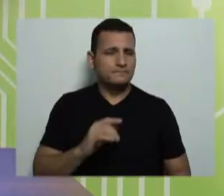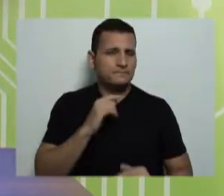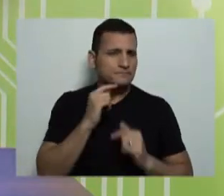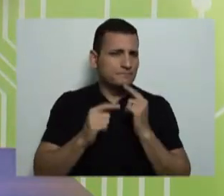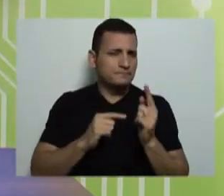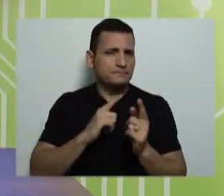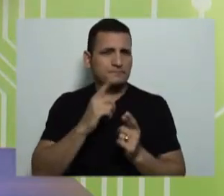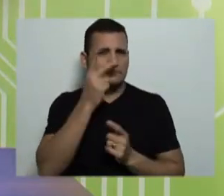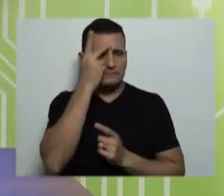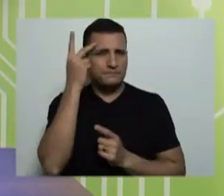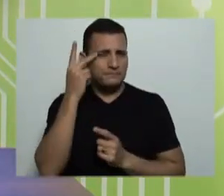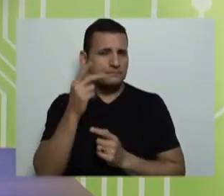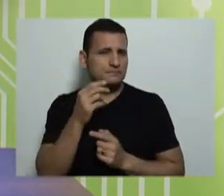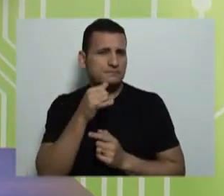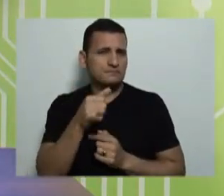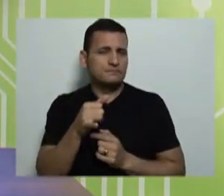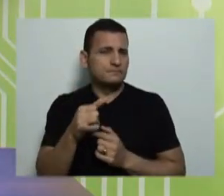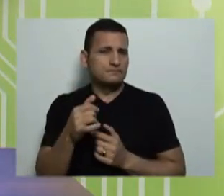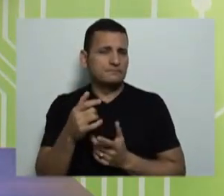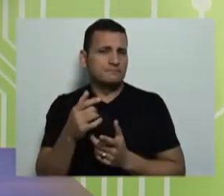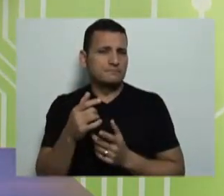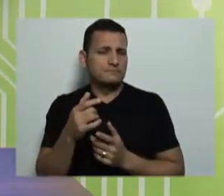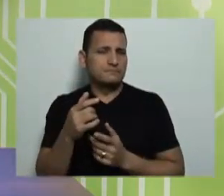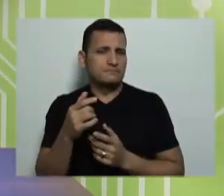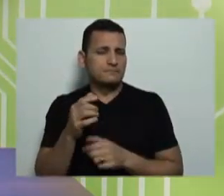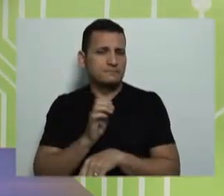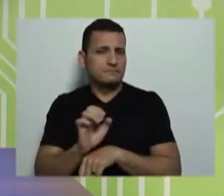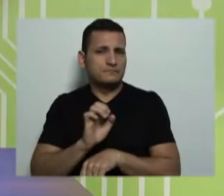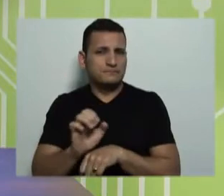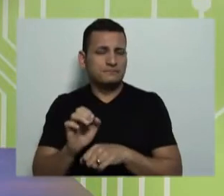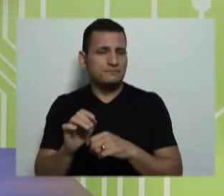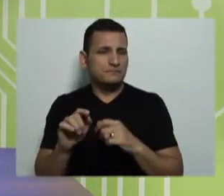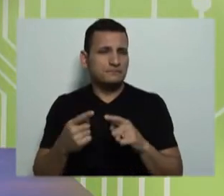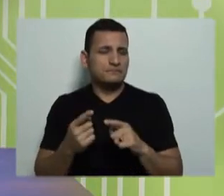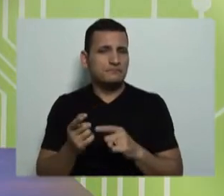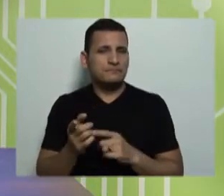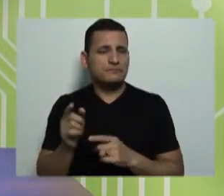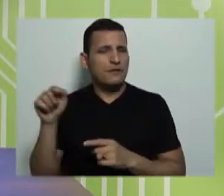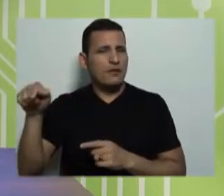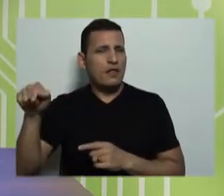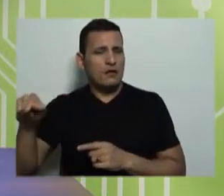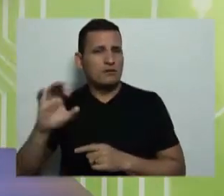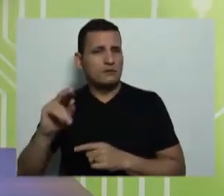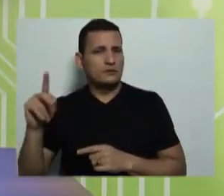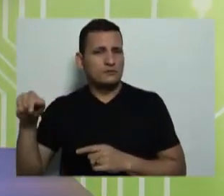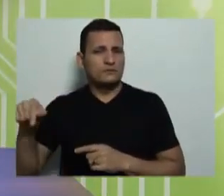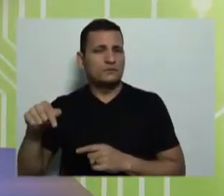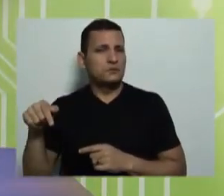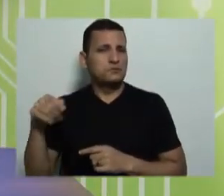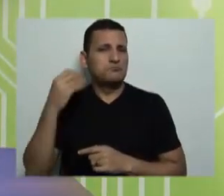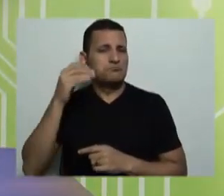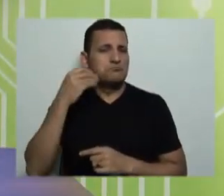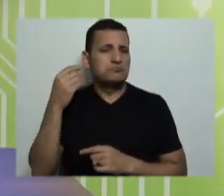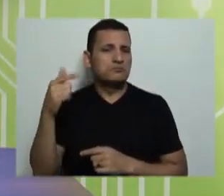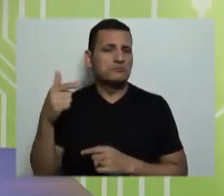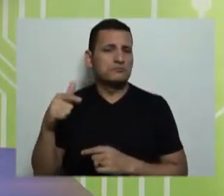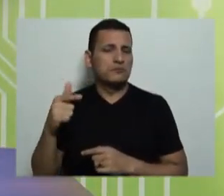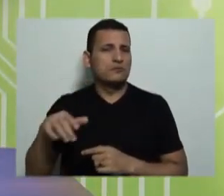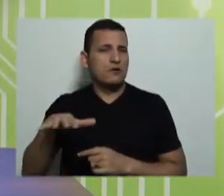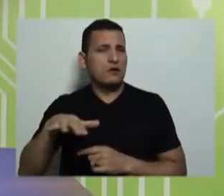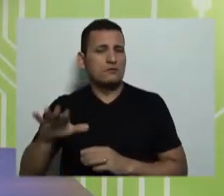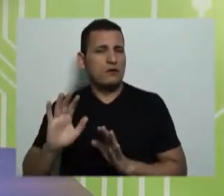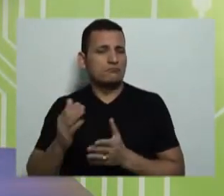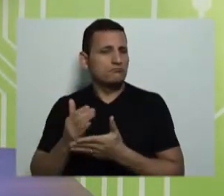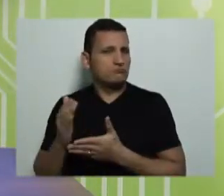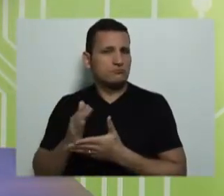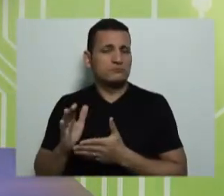diz respeito a outro tipo de estágio. Eles falam, mas aí lá na parte concedente, o supervisor não tem a formação na área. Não tem nada a ver.